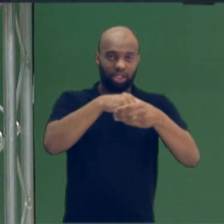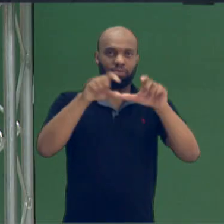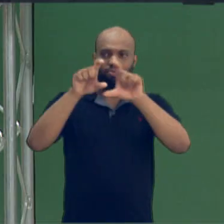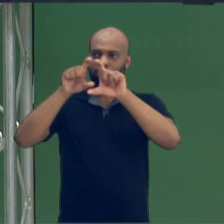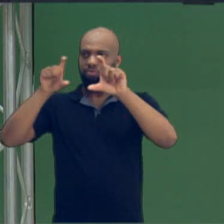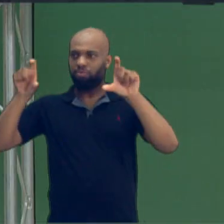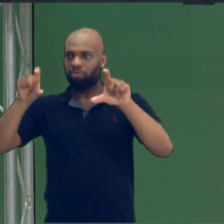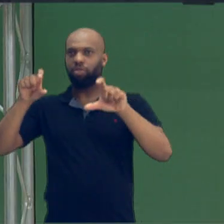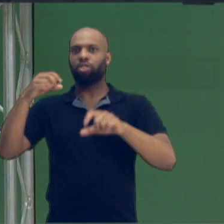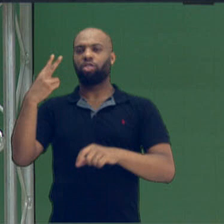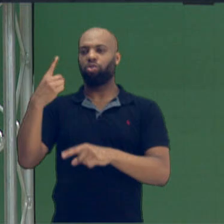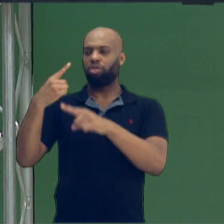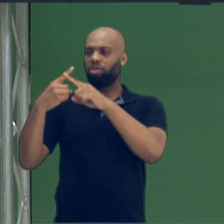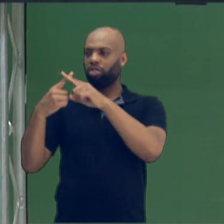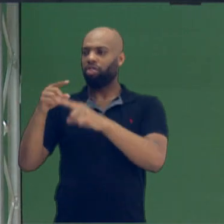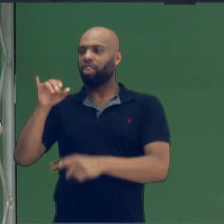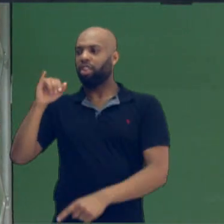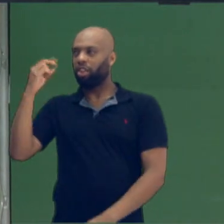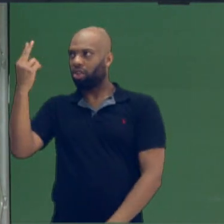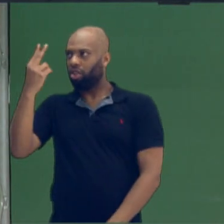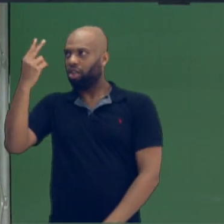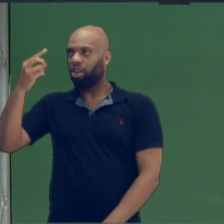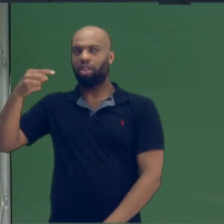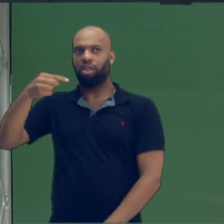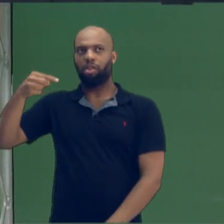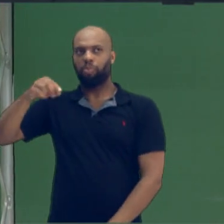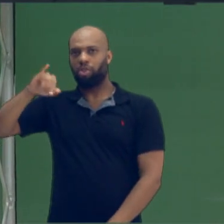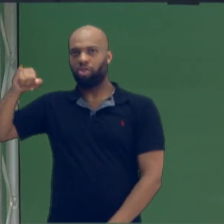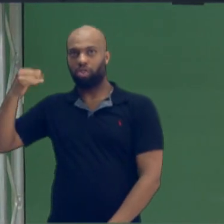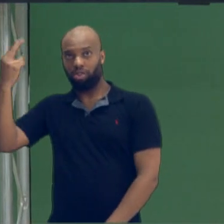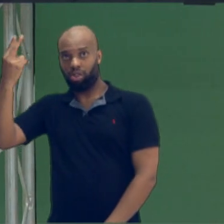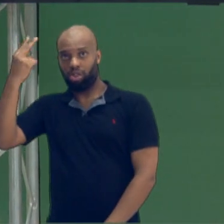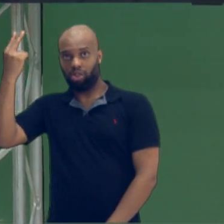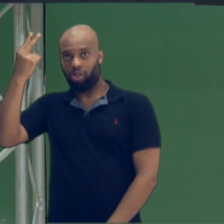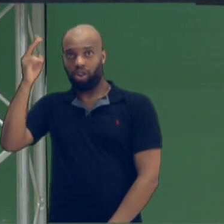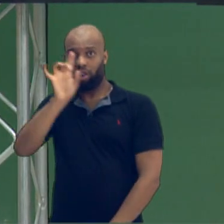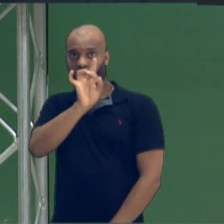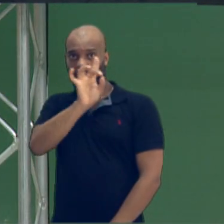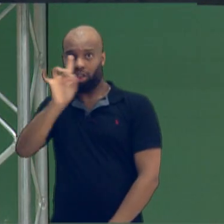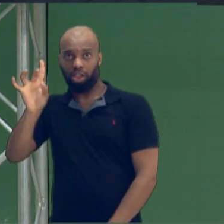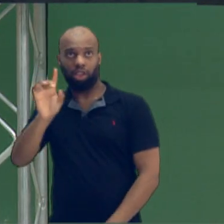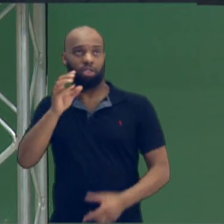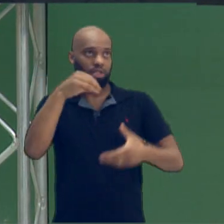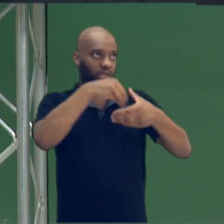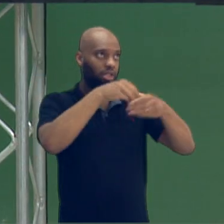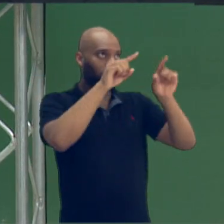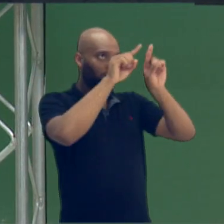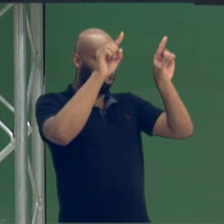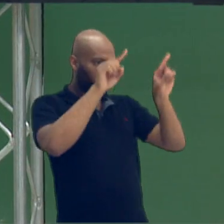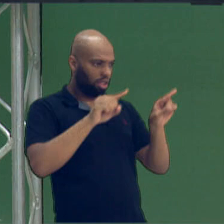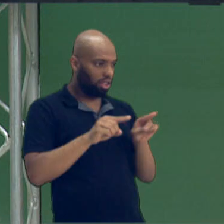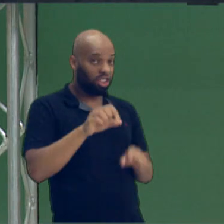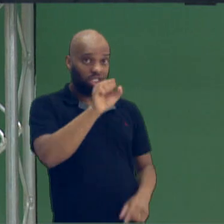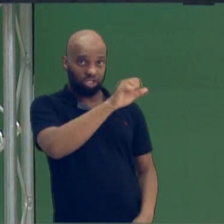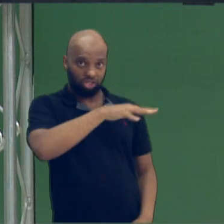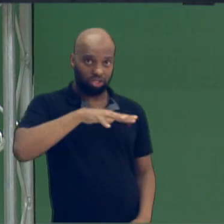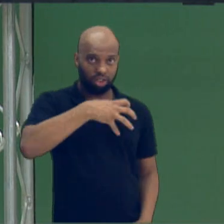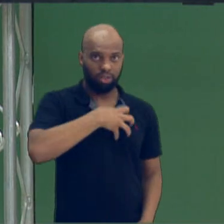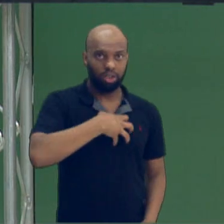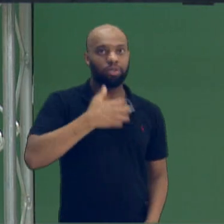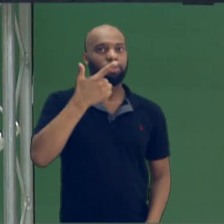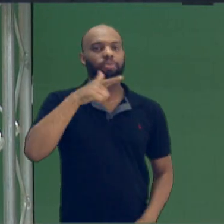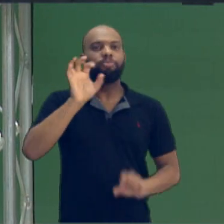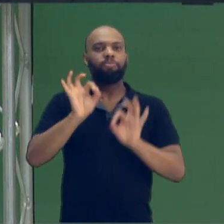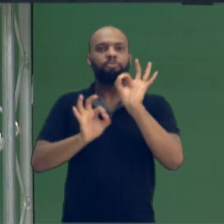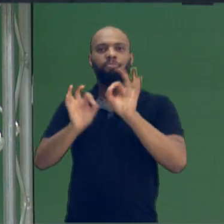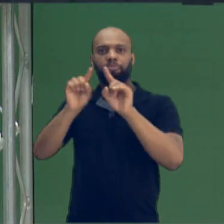equação 2 vezes I ao quadrado menos J ao quadrado, né? Para cada um dos termos da matriz genérica, a gente consegue